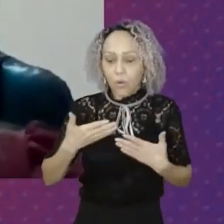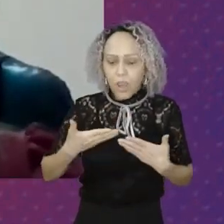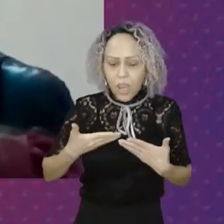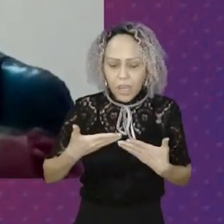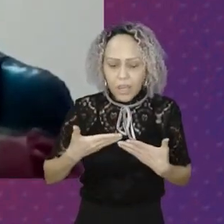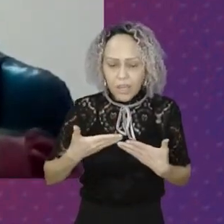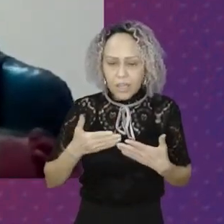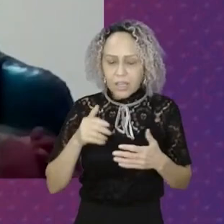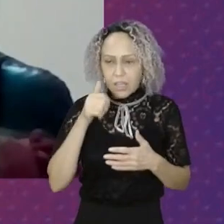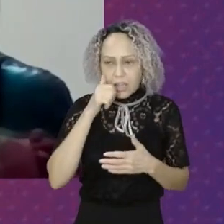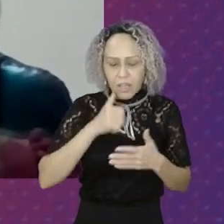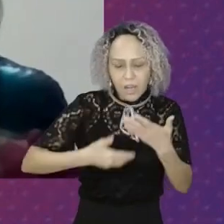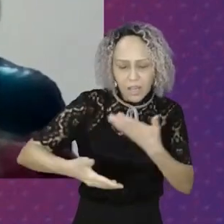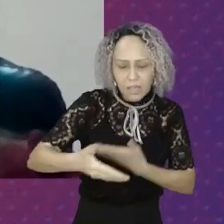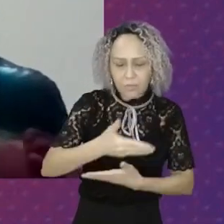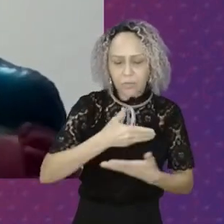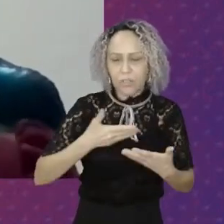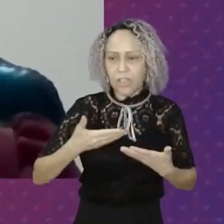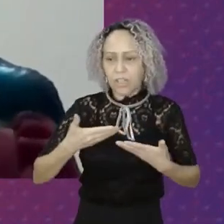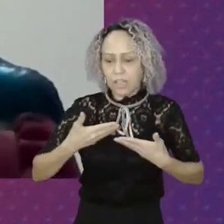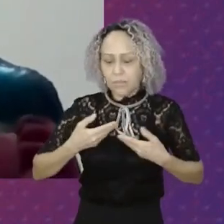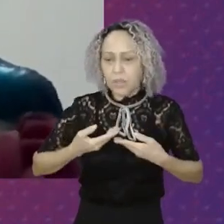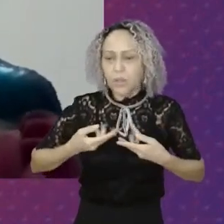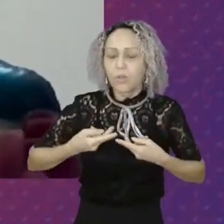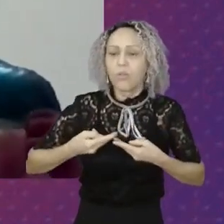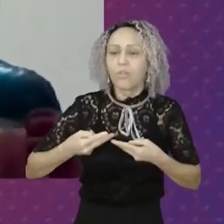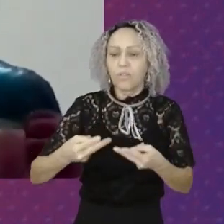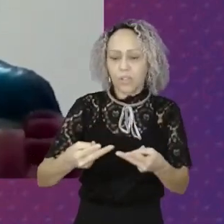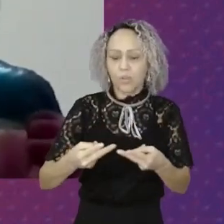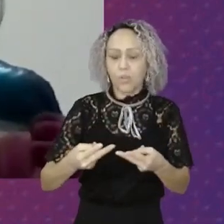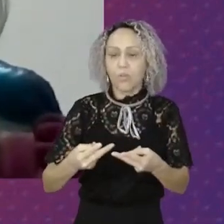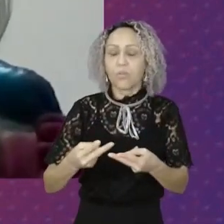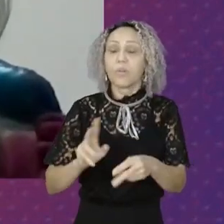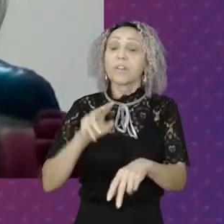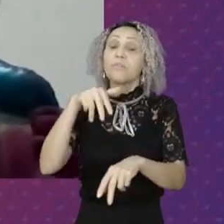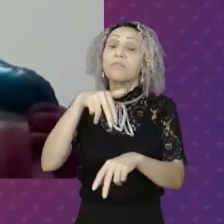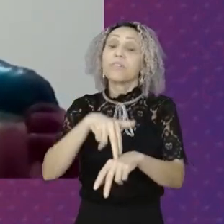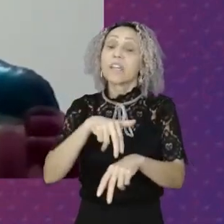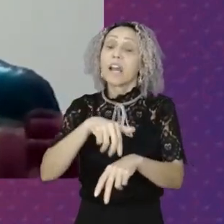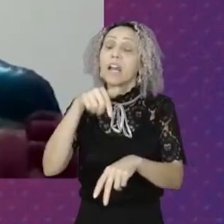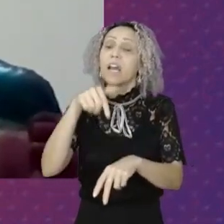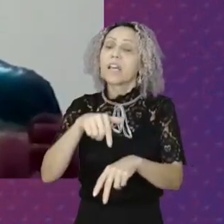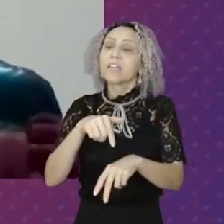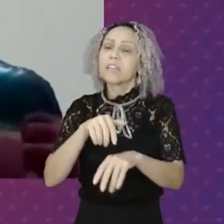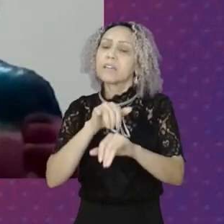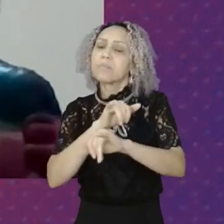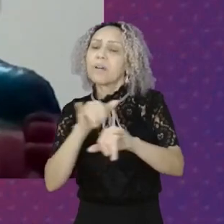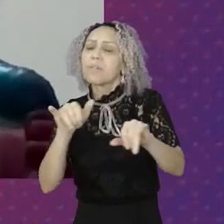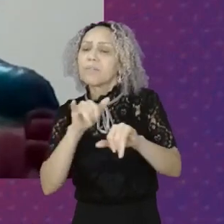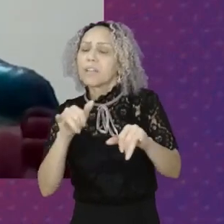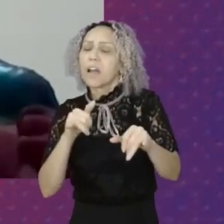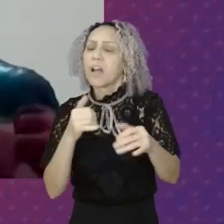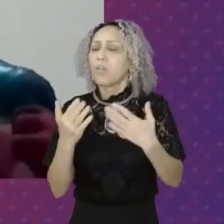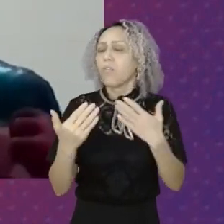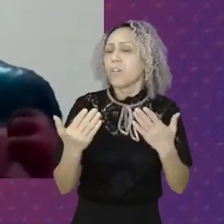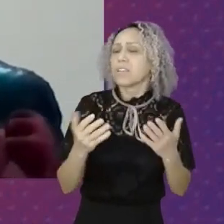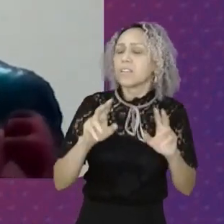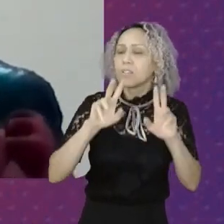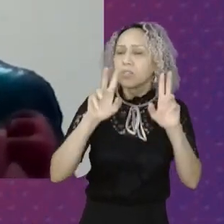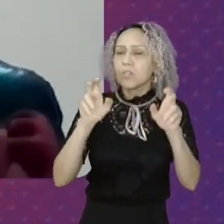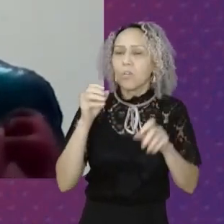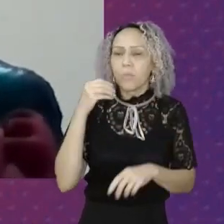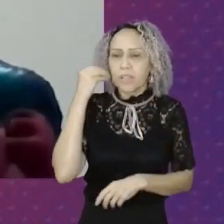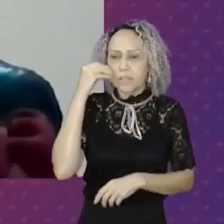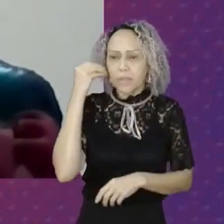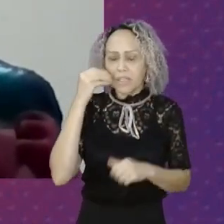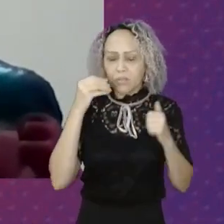aqui nesse coletivo conversar, passar um pouco para vocês sobre a experiência do programa Bolsa Família